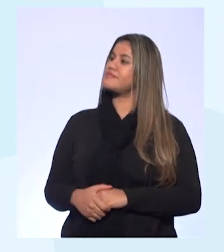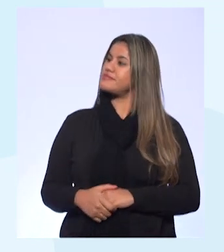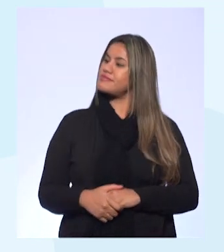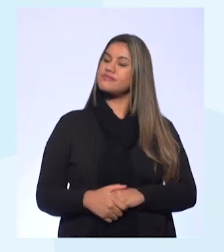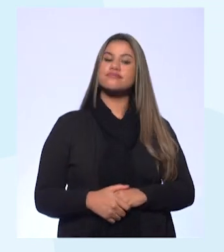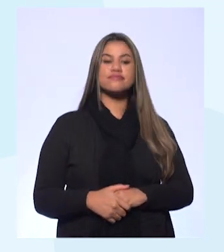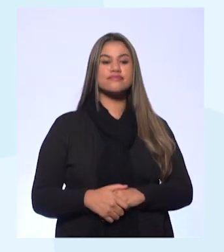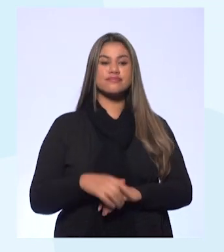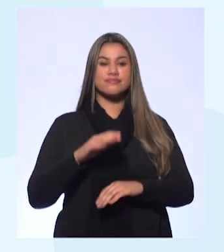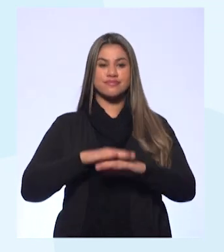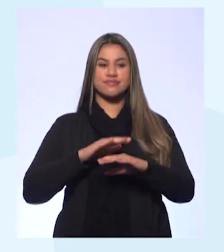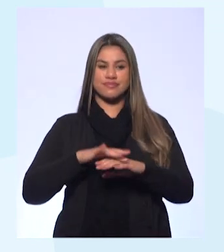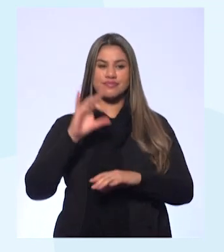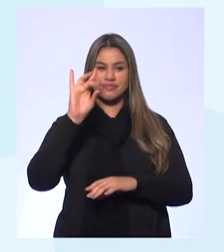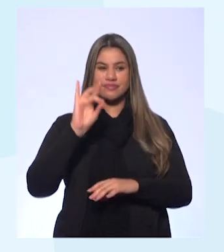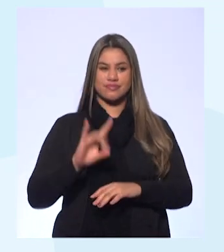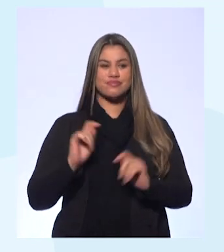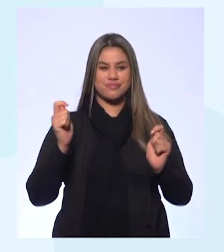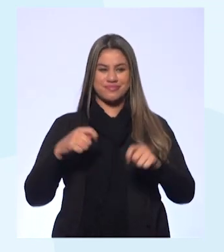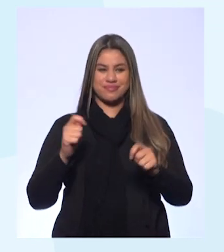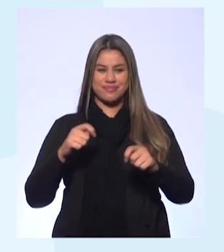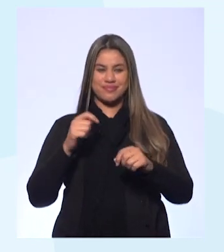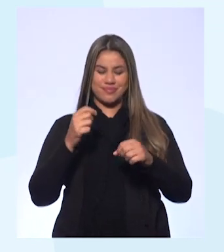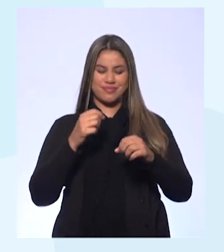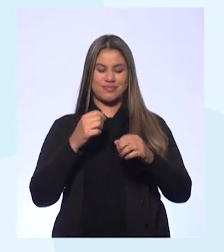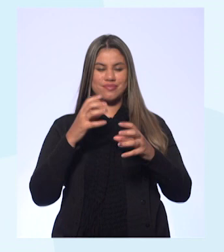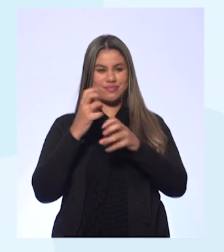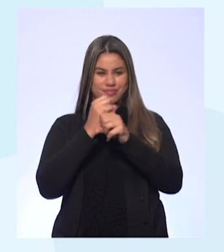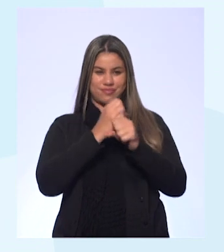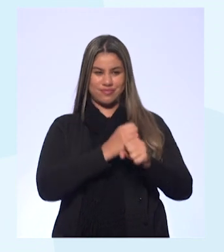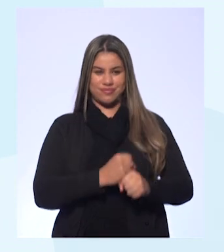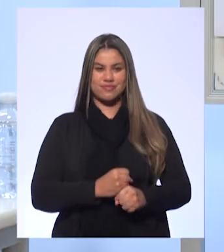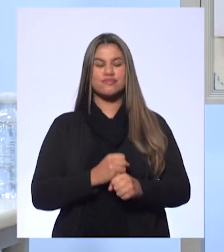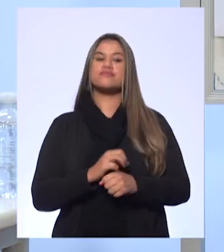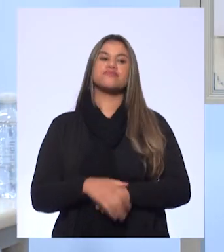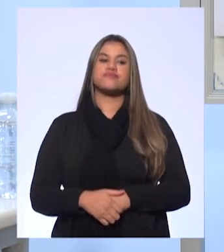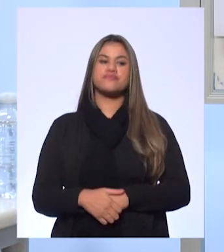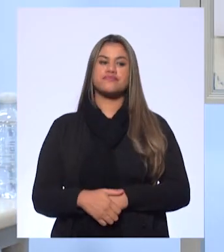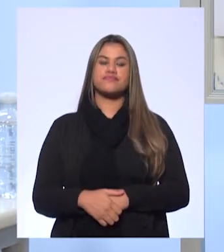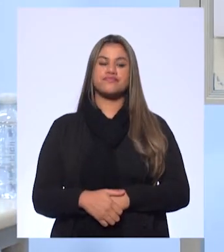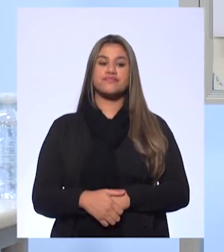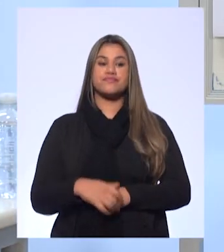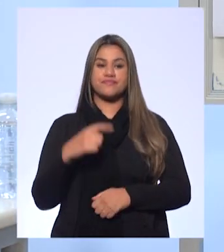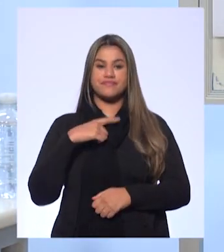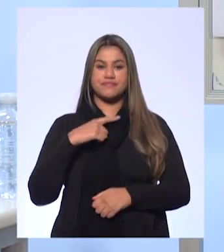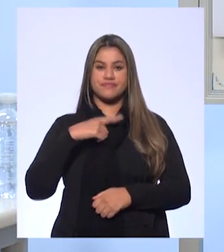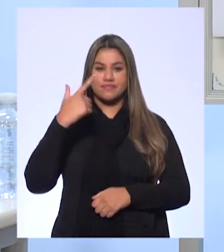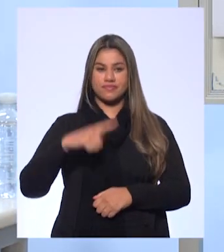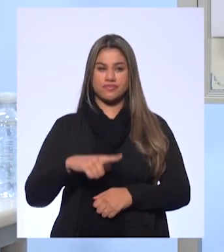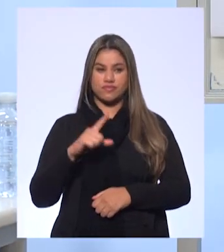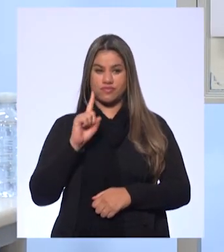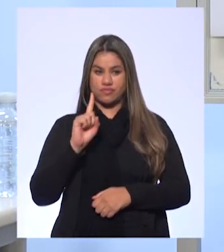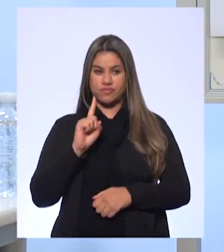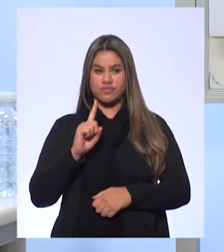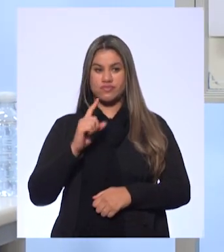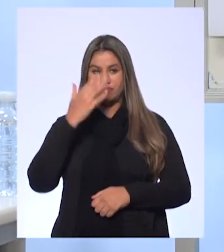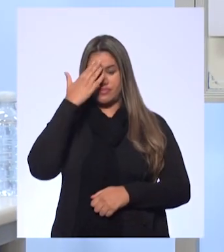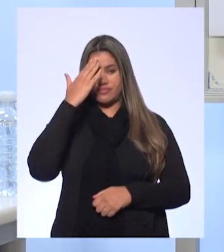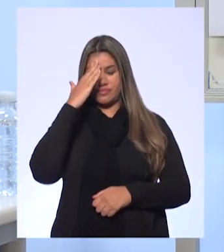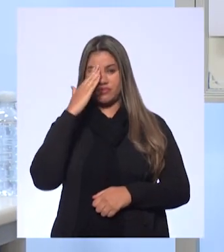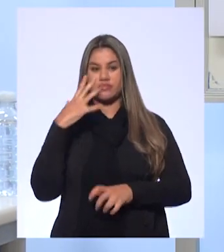fizessem também. Ok? Aí tem mais uma parte para a gente poder entender. Aí nós calculamos o